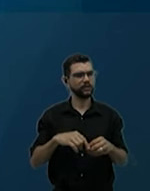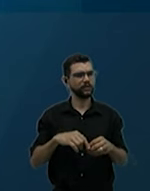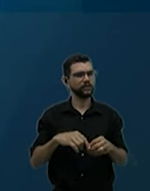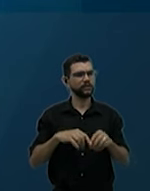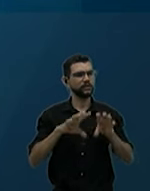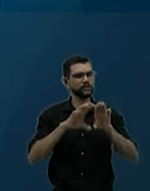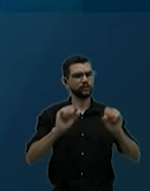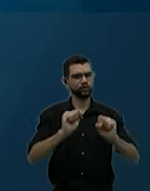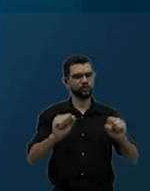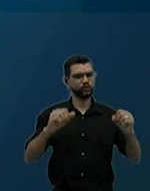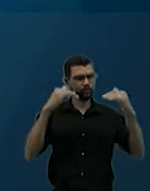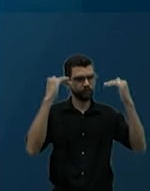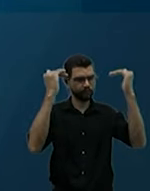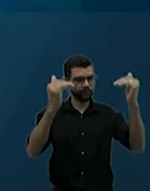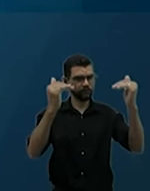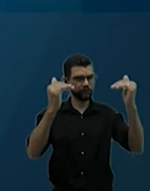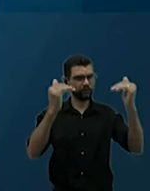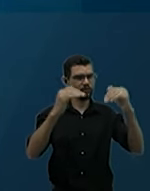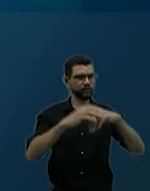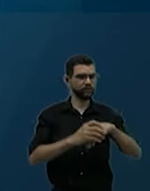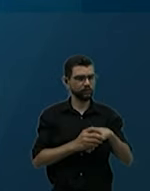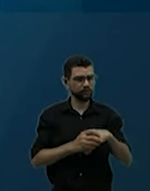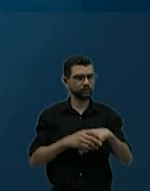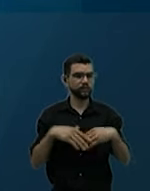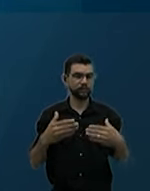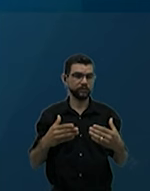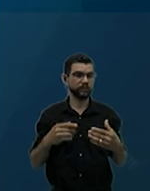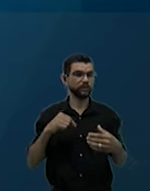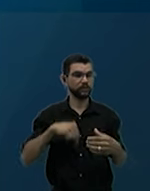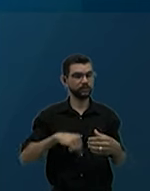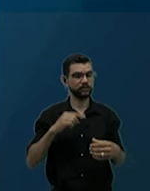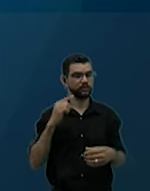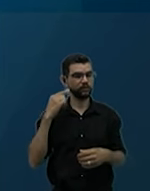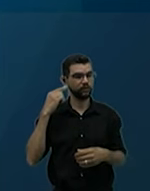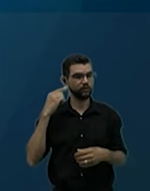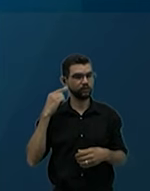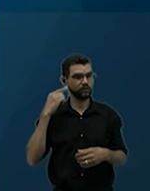Excelências, antes dessa sustentação, fiz questão de,